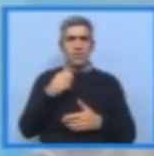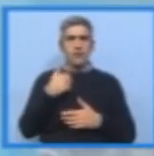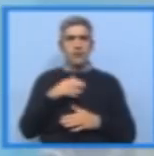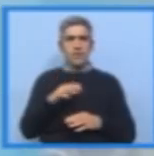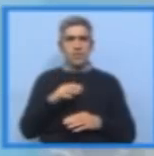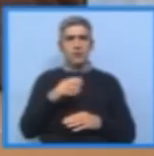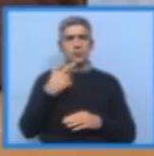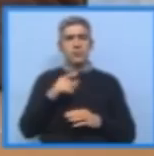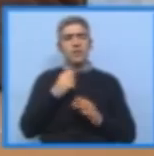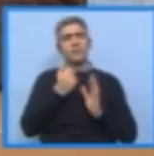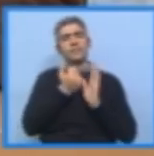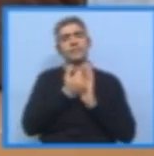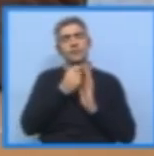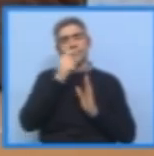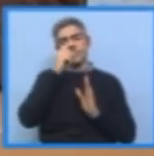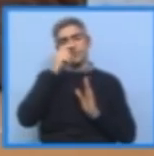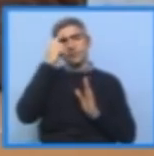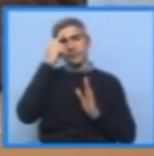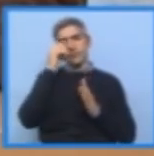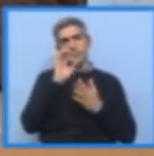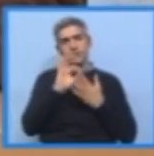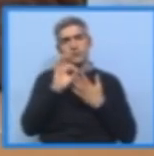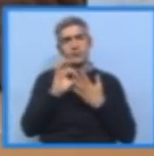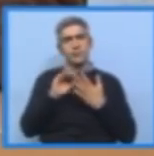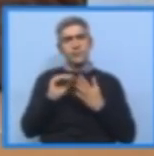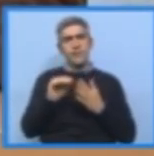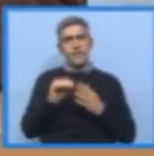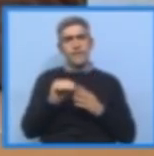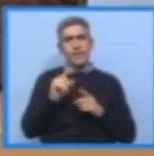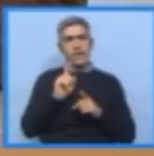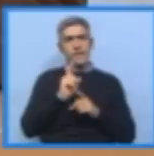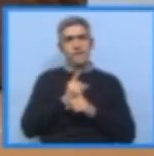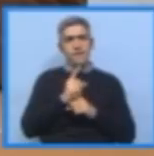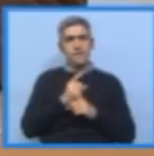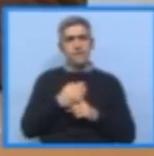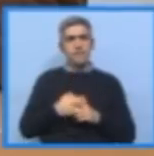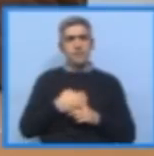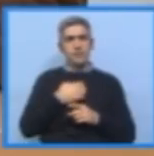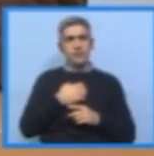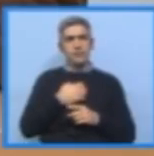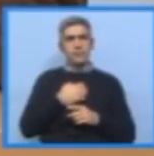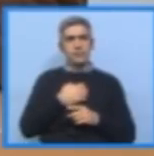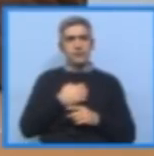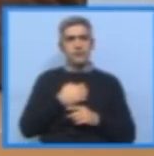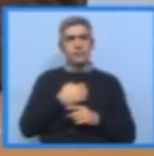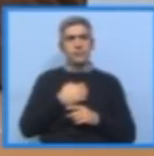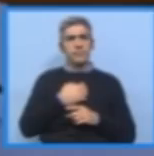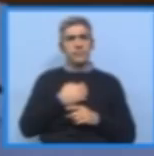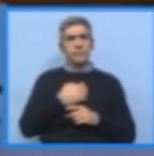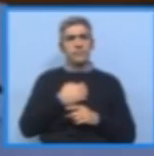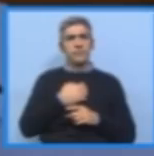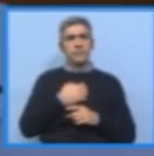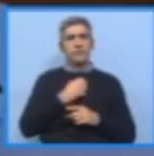mas tem a mesma propriedade, podemos chamar, ou seja, tem o mesmo sentido, que é